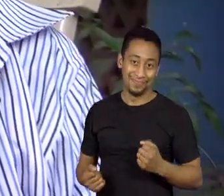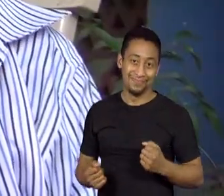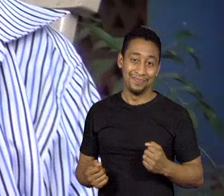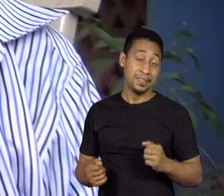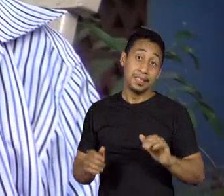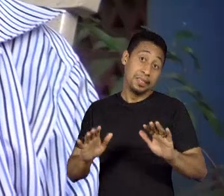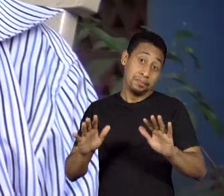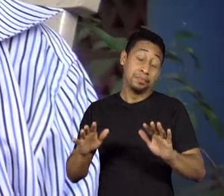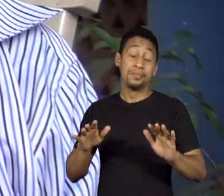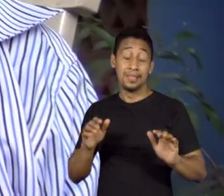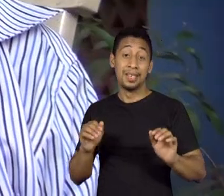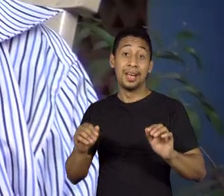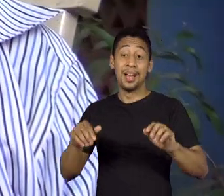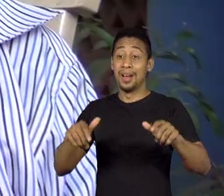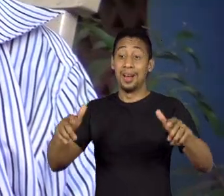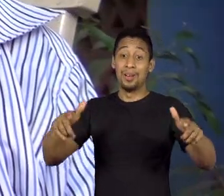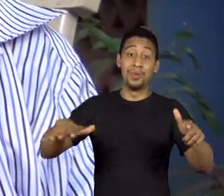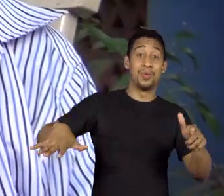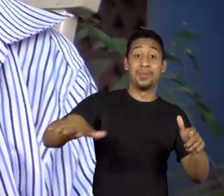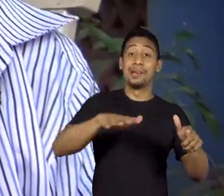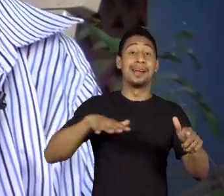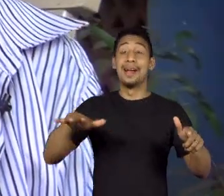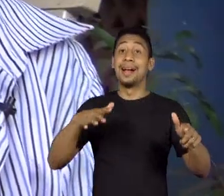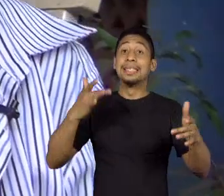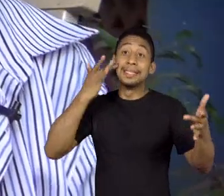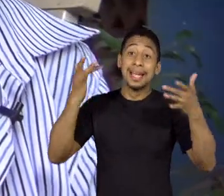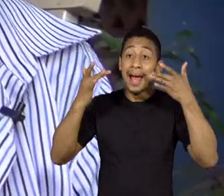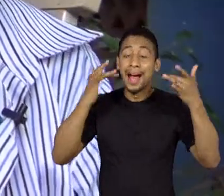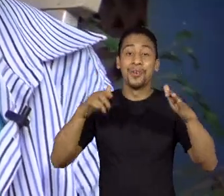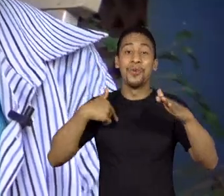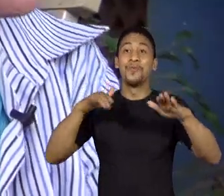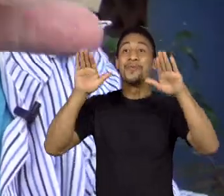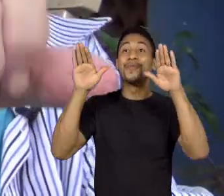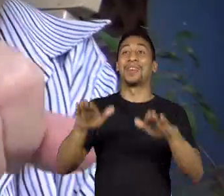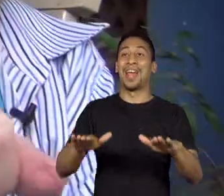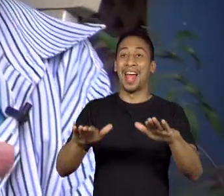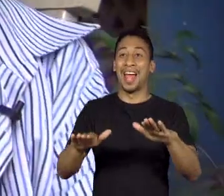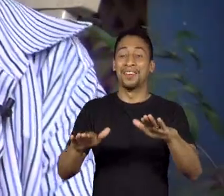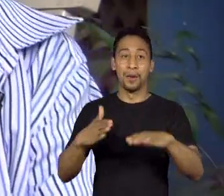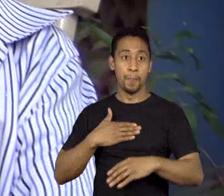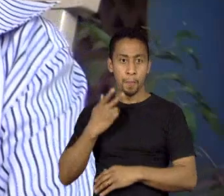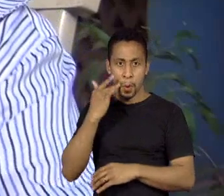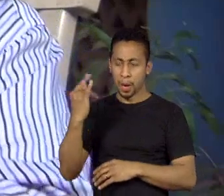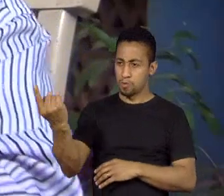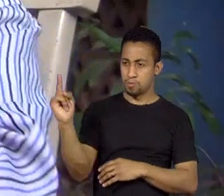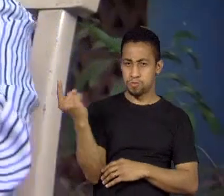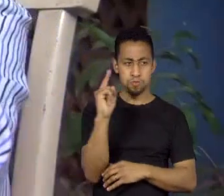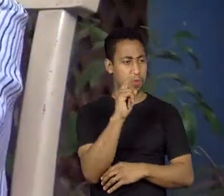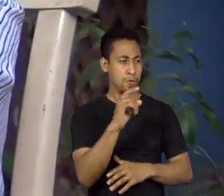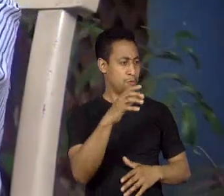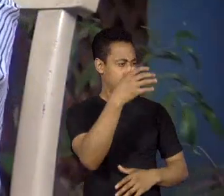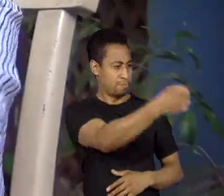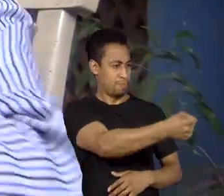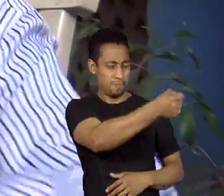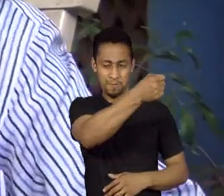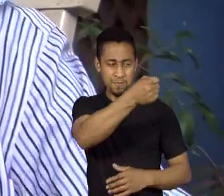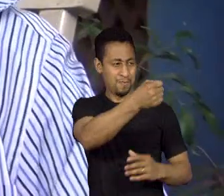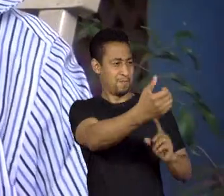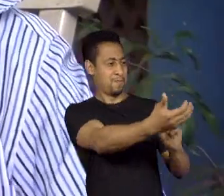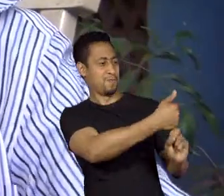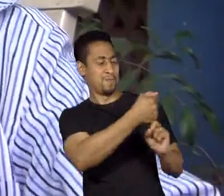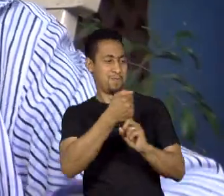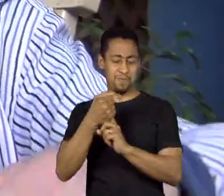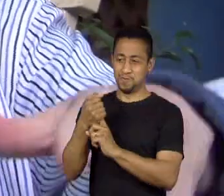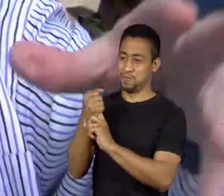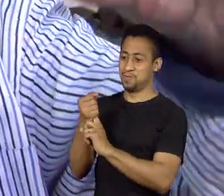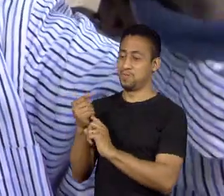não saía do palco mais. E meu pai chegou e me pegou, e me puxou e me levou lá para dentro.